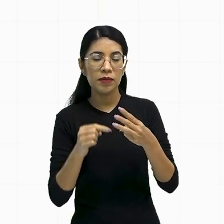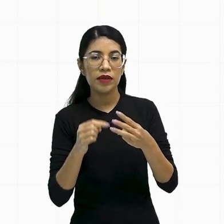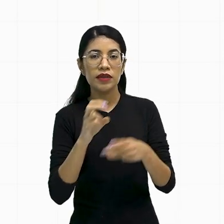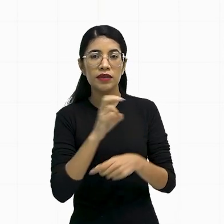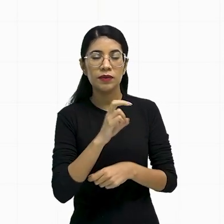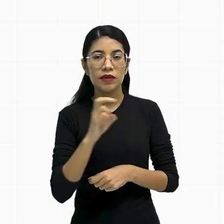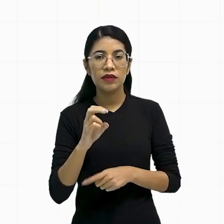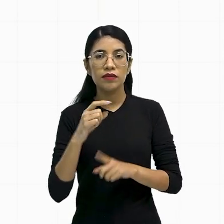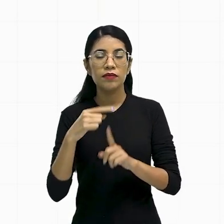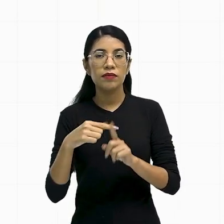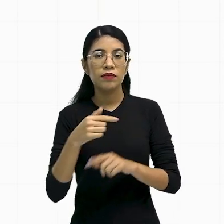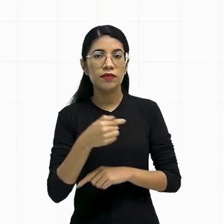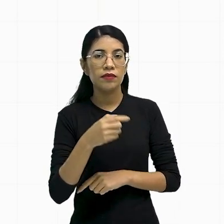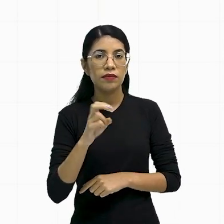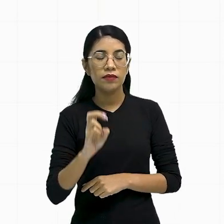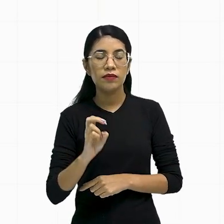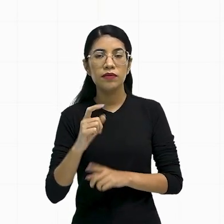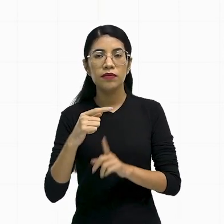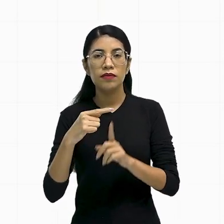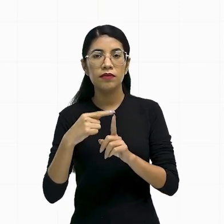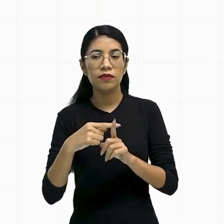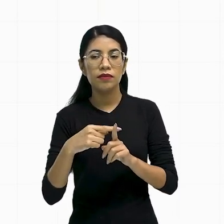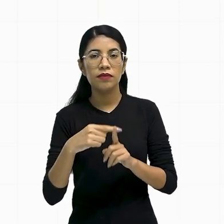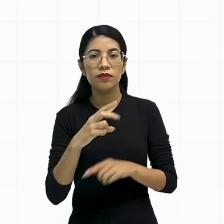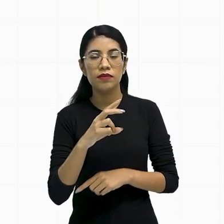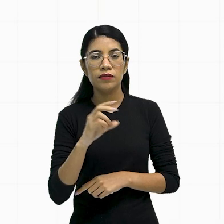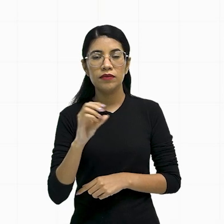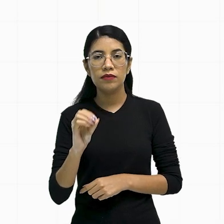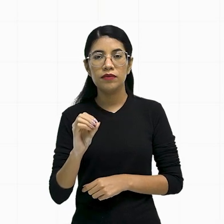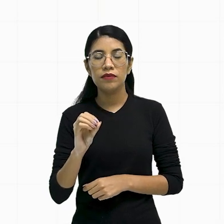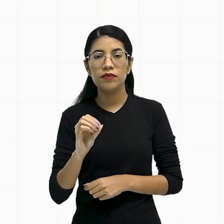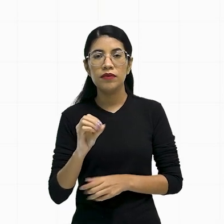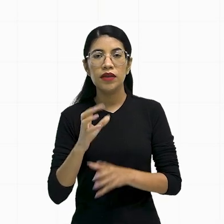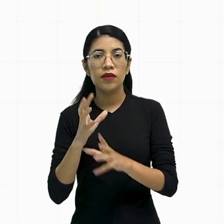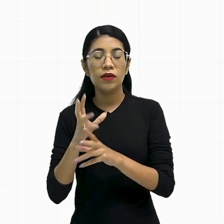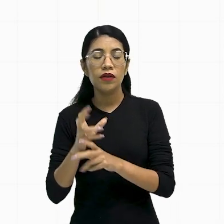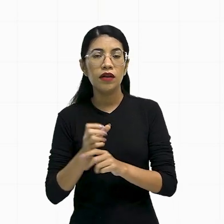ângulo B, só apontar o resultado aqui,